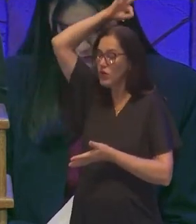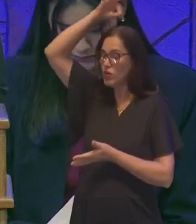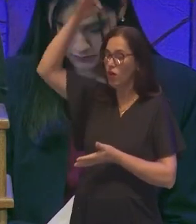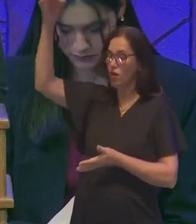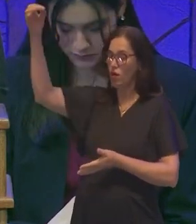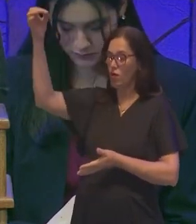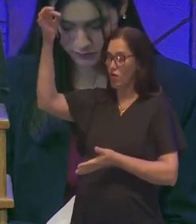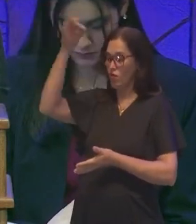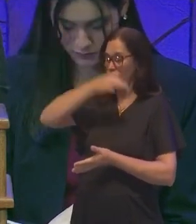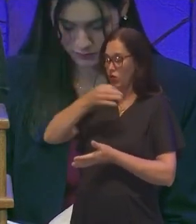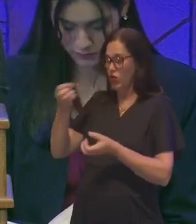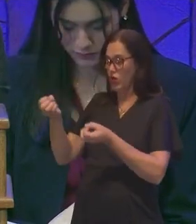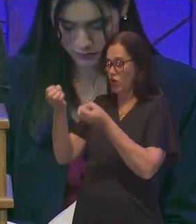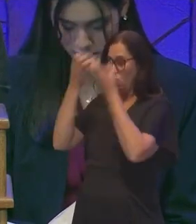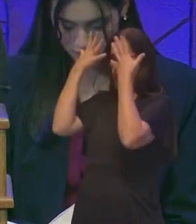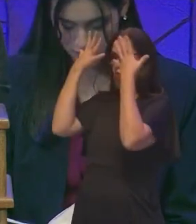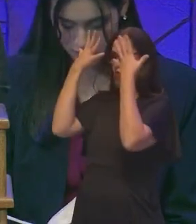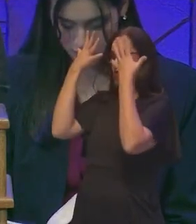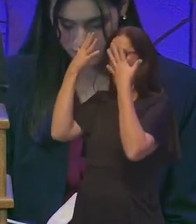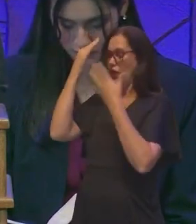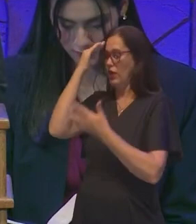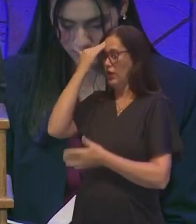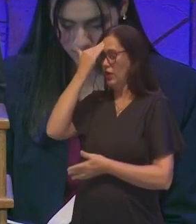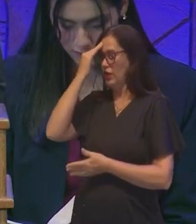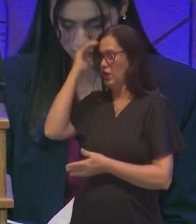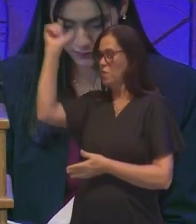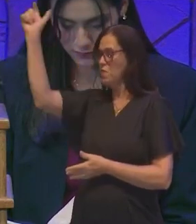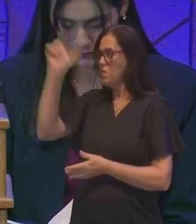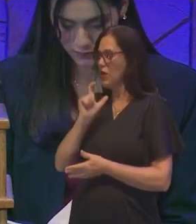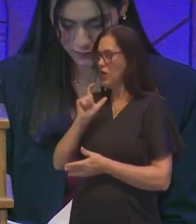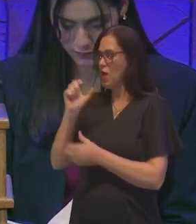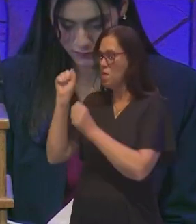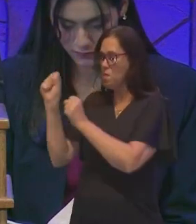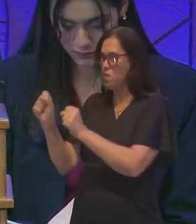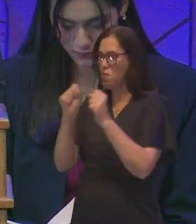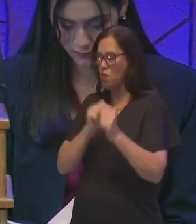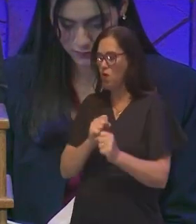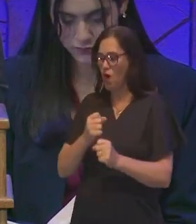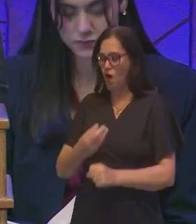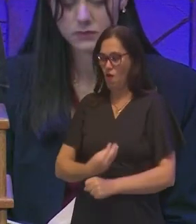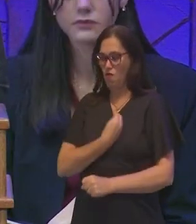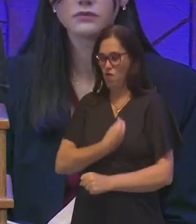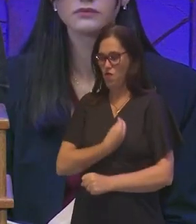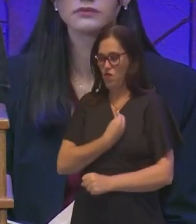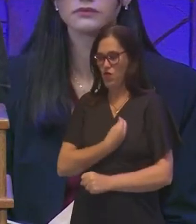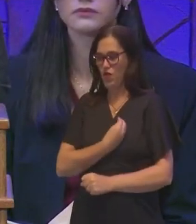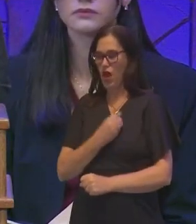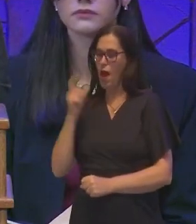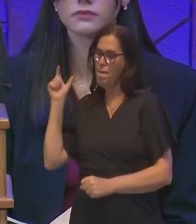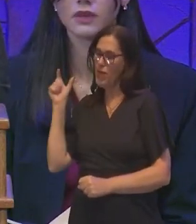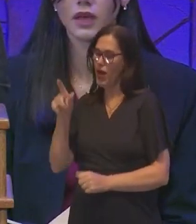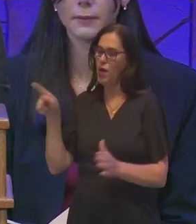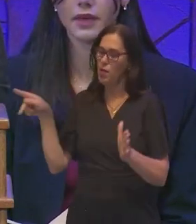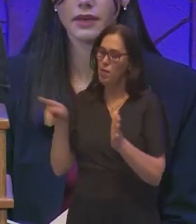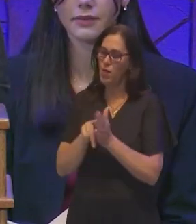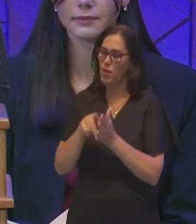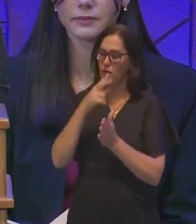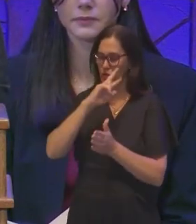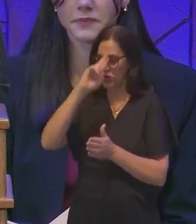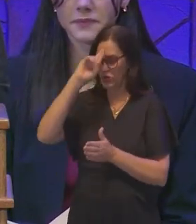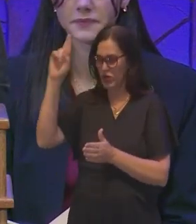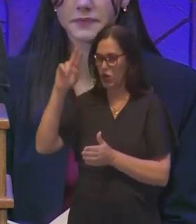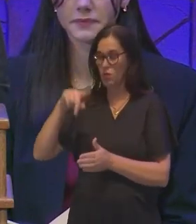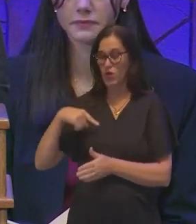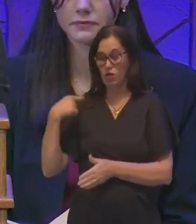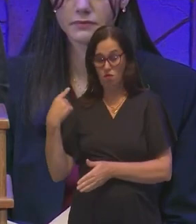ilumine o nosso entendimento para essa palavra tão poderosa, viva, que é a palavra do Senhor. Para